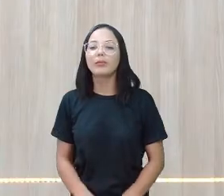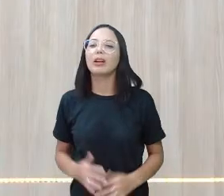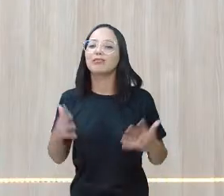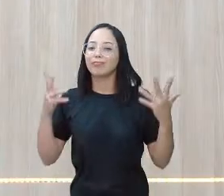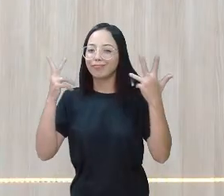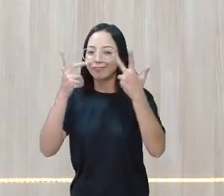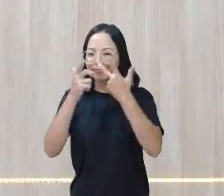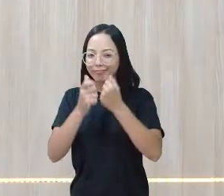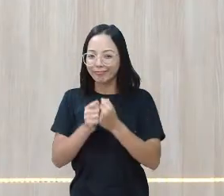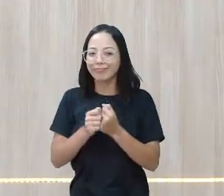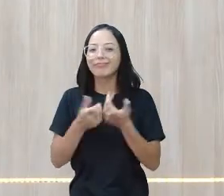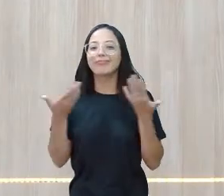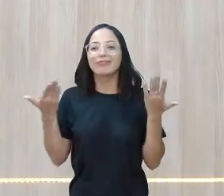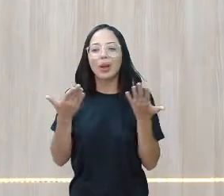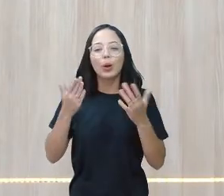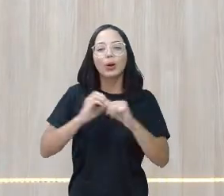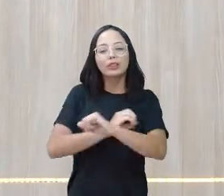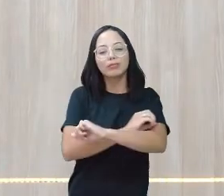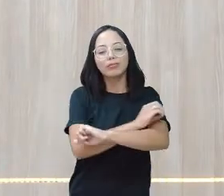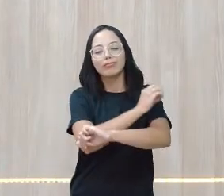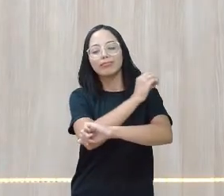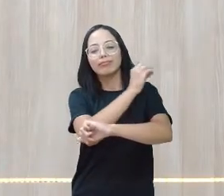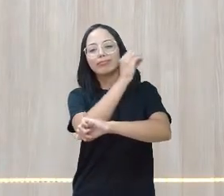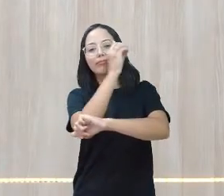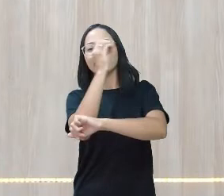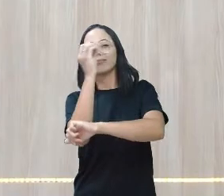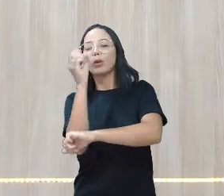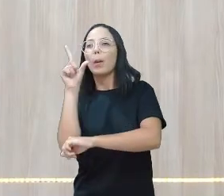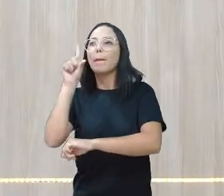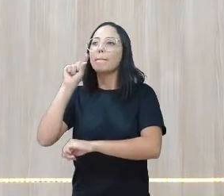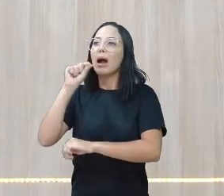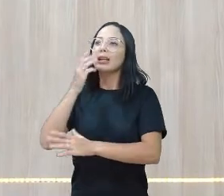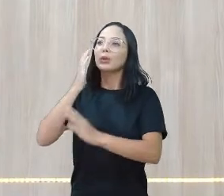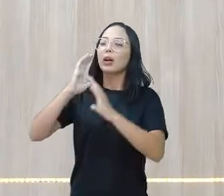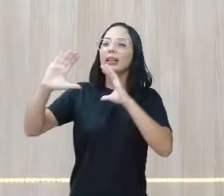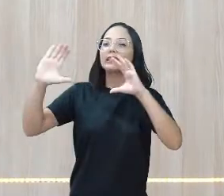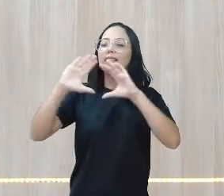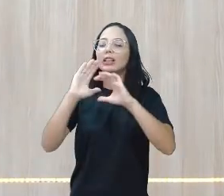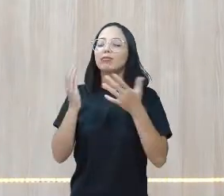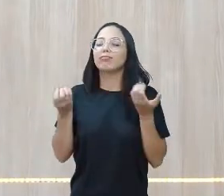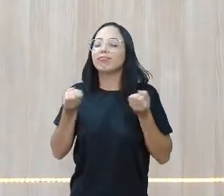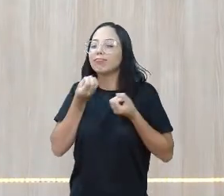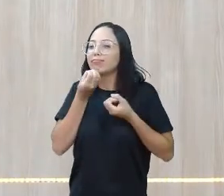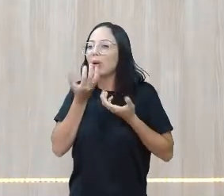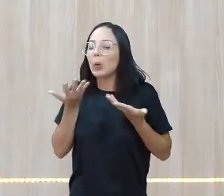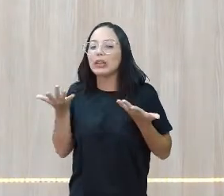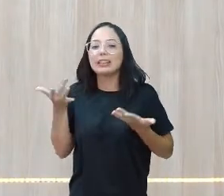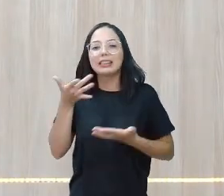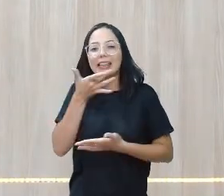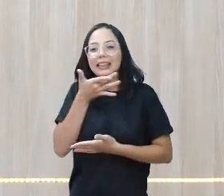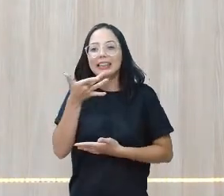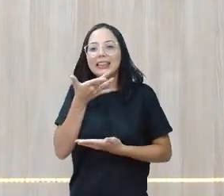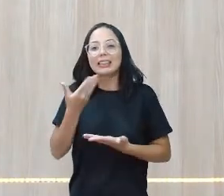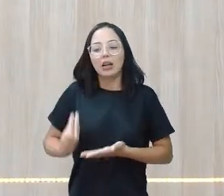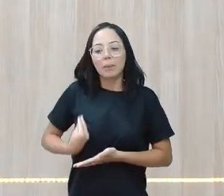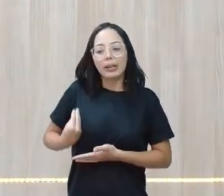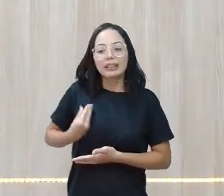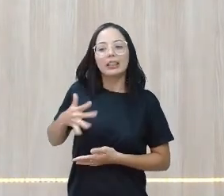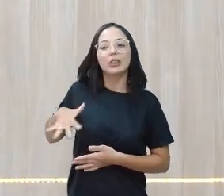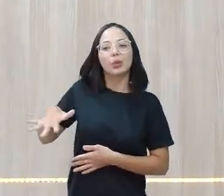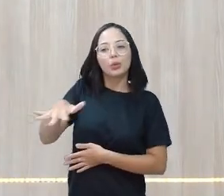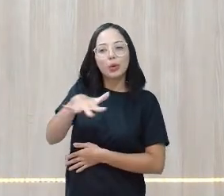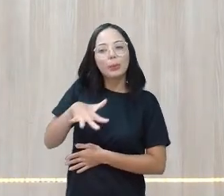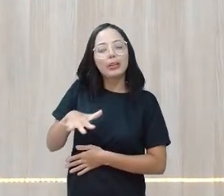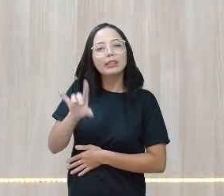Lindo, né? O amanhecer aí com o canto dos pássaros. É uma delícia a gente poder estar num ambiente onde a gente